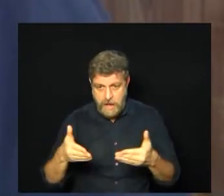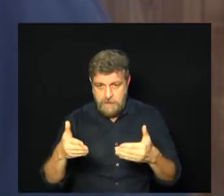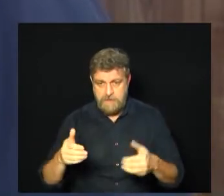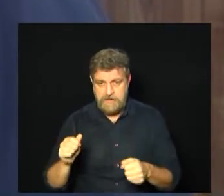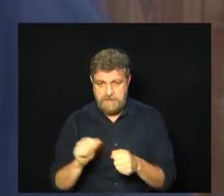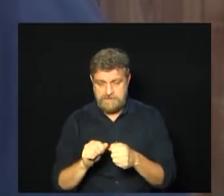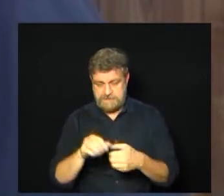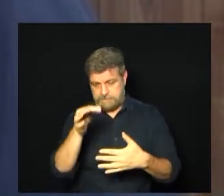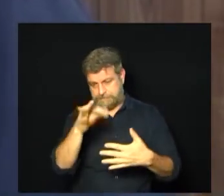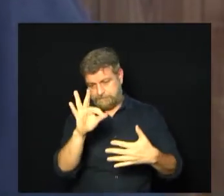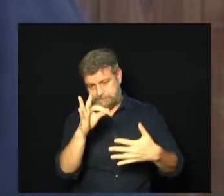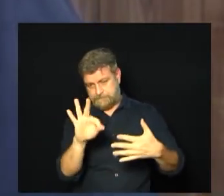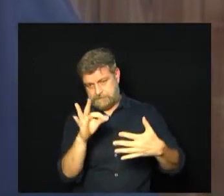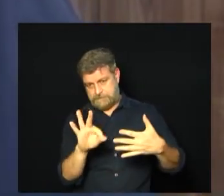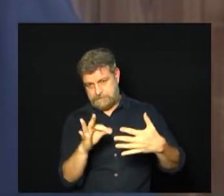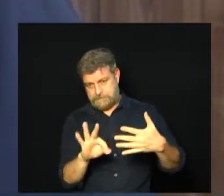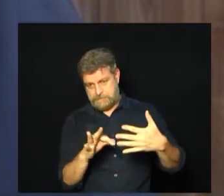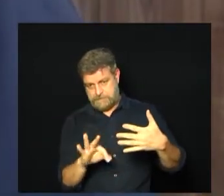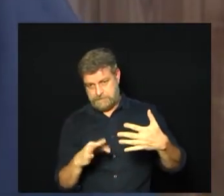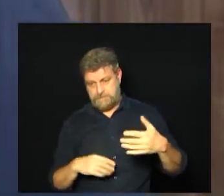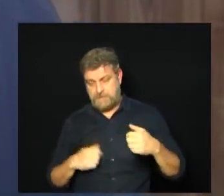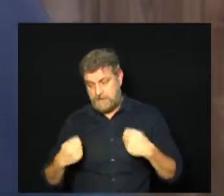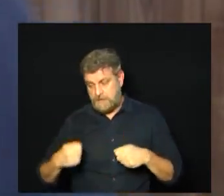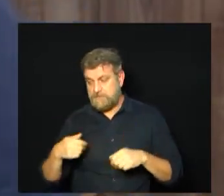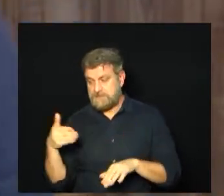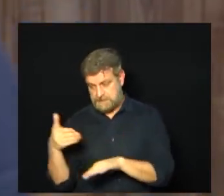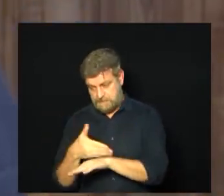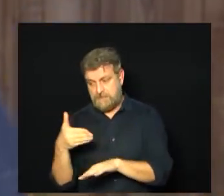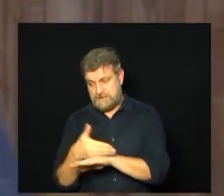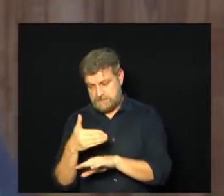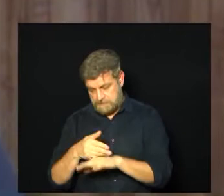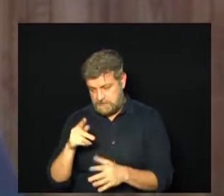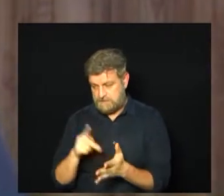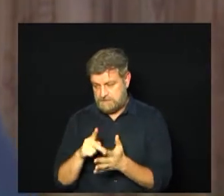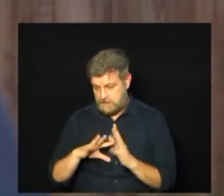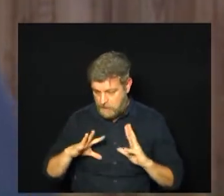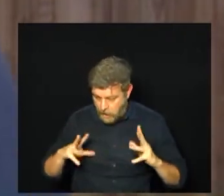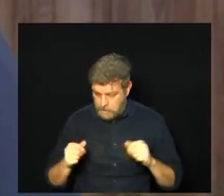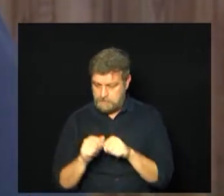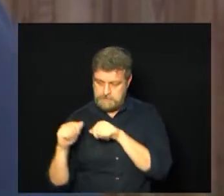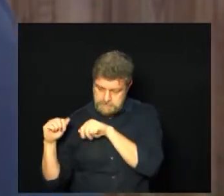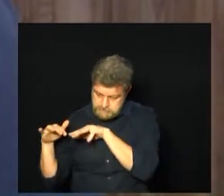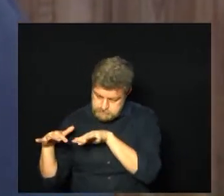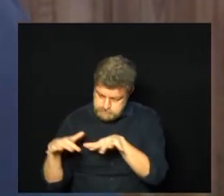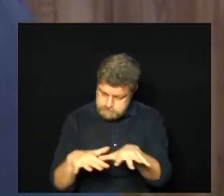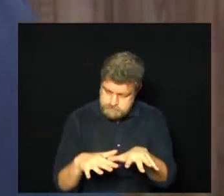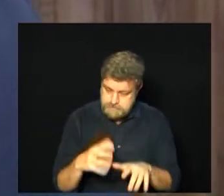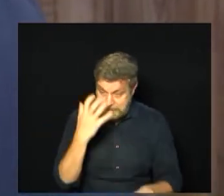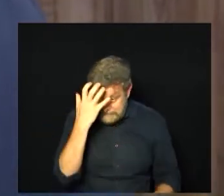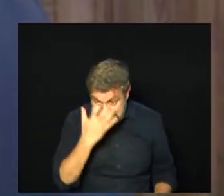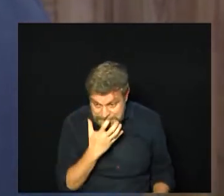um checklist no material escolar, que agora tem que ir mesmo. Agora tem que ir mesmo, todo mundo, agora de verdade, sério, tem que voltar para a escola. Estamos